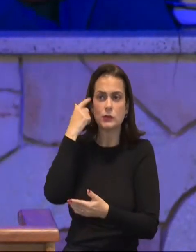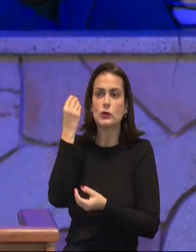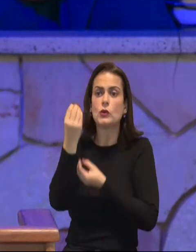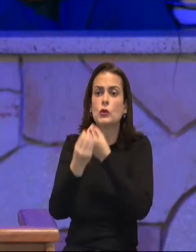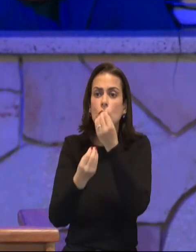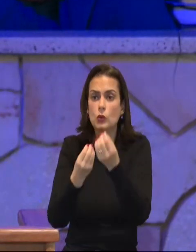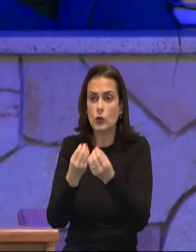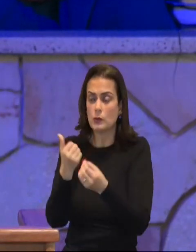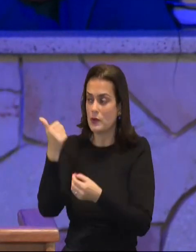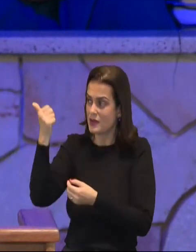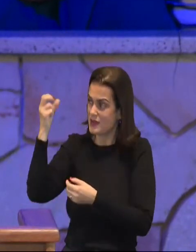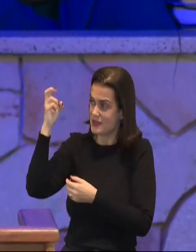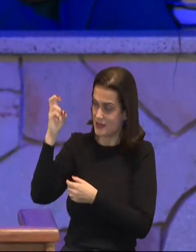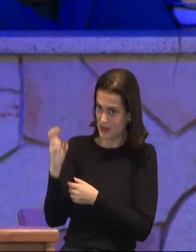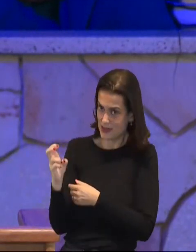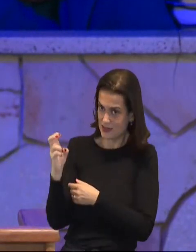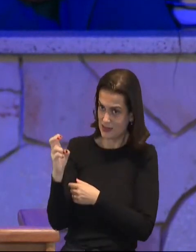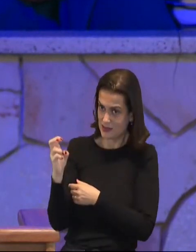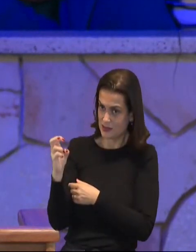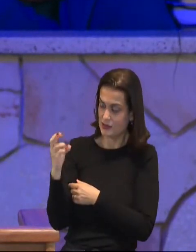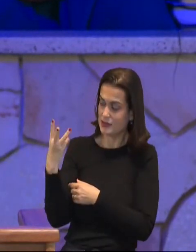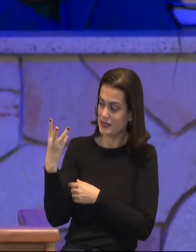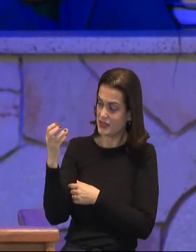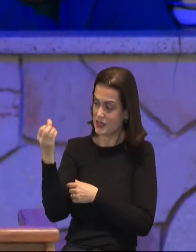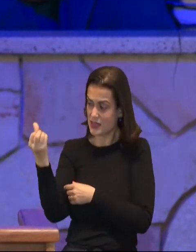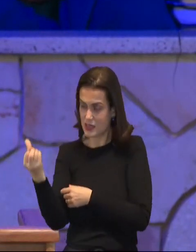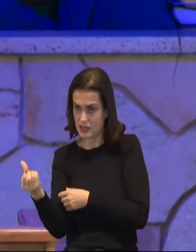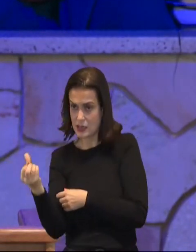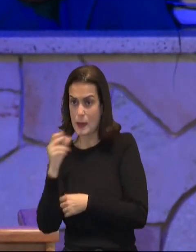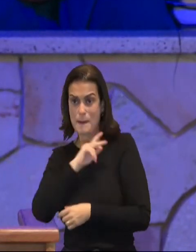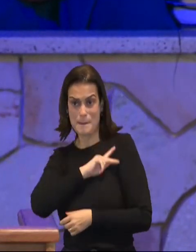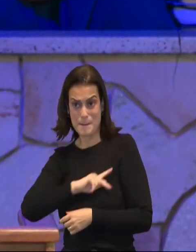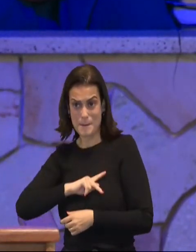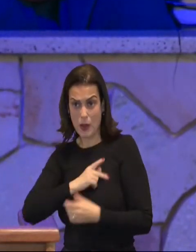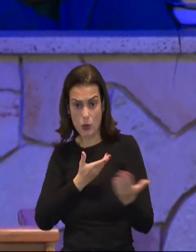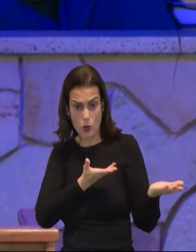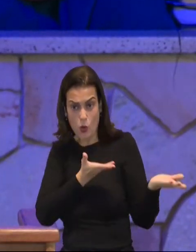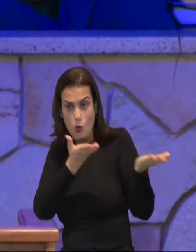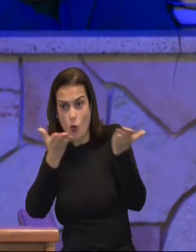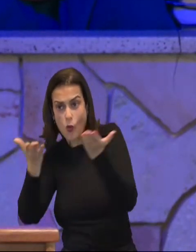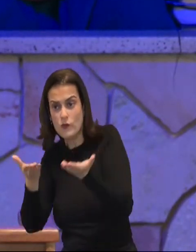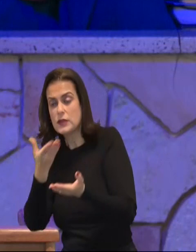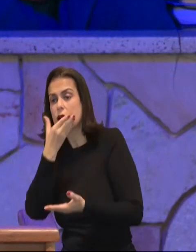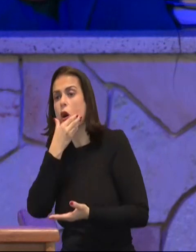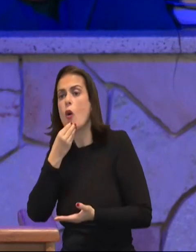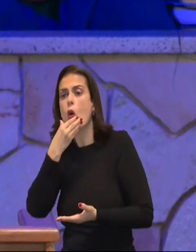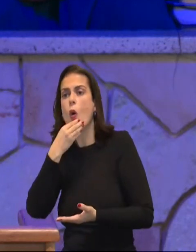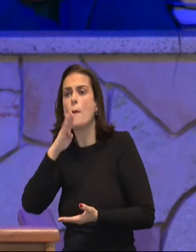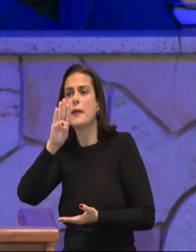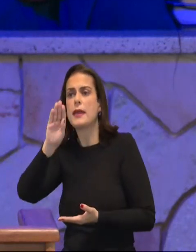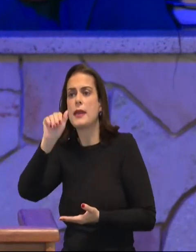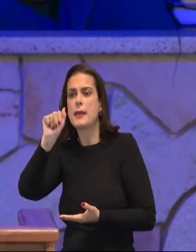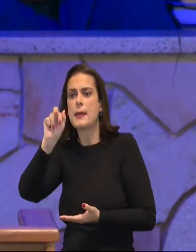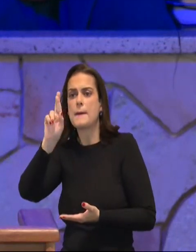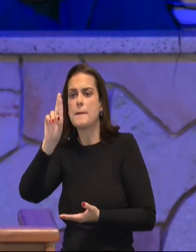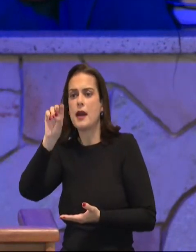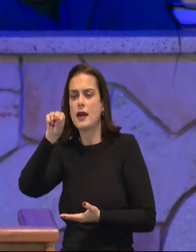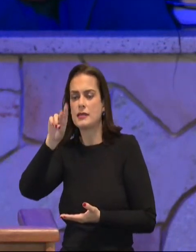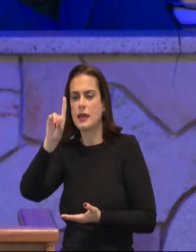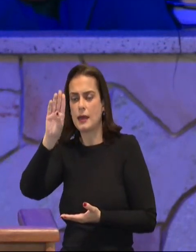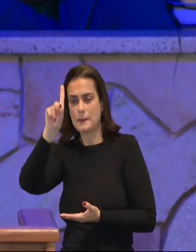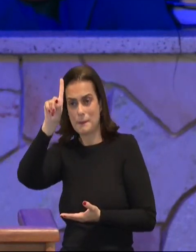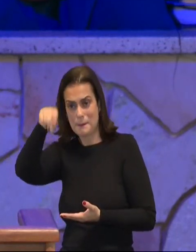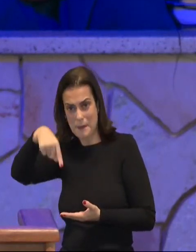no 15:36, quando o apóstolo Paulo convida Barnabé para iniciarem uma nova viagem,